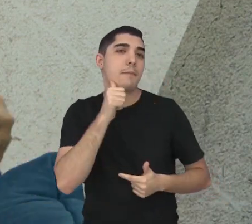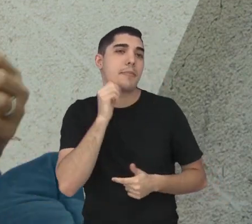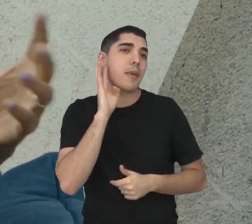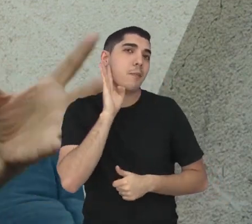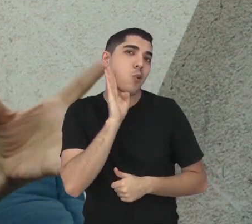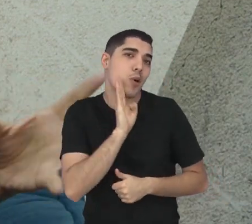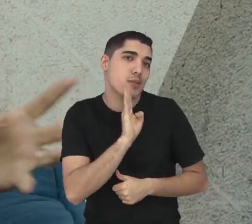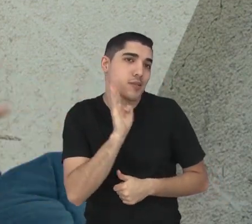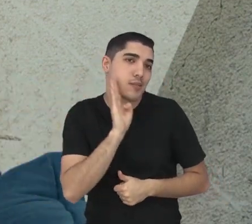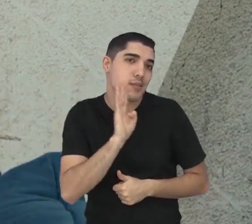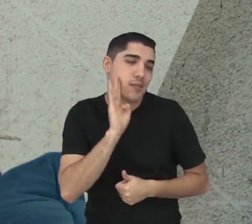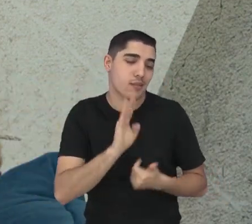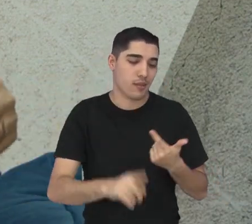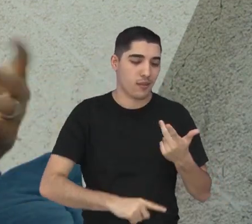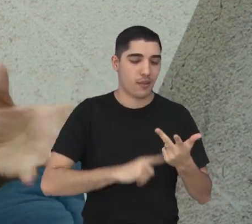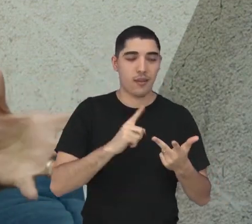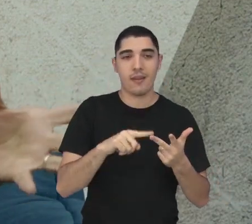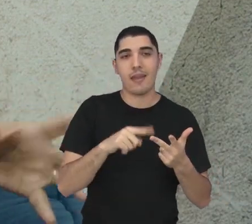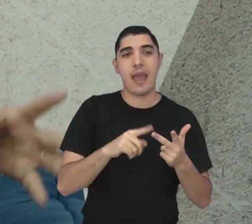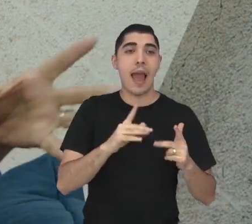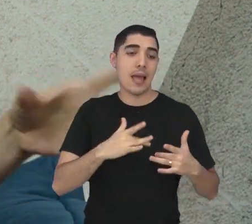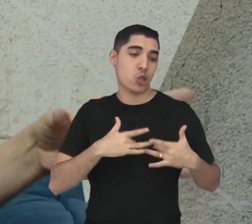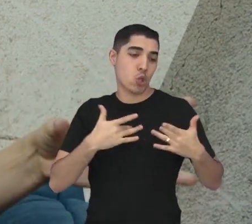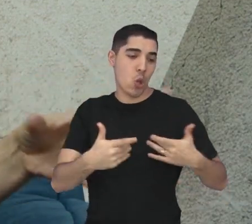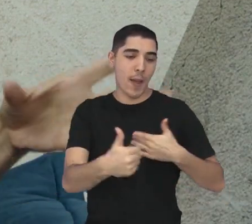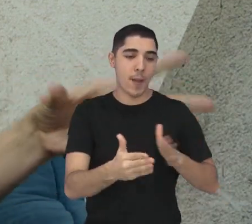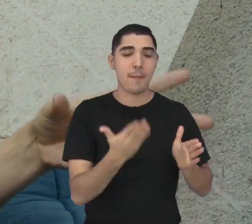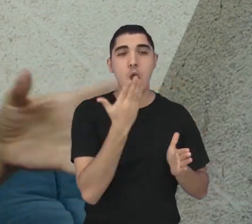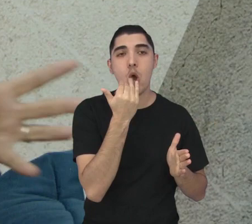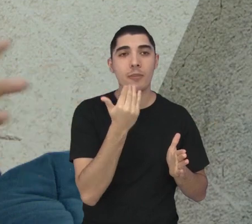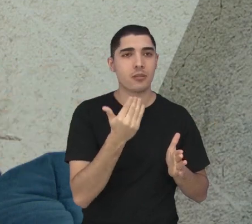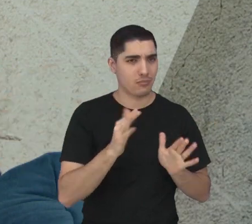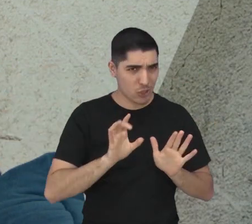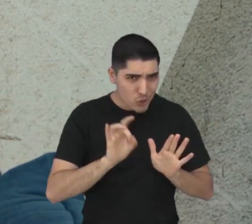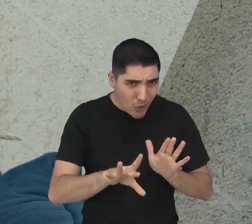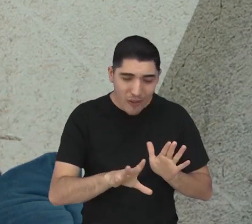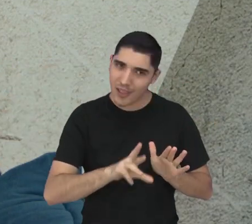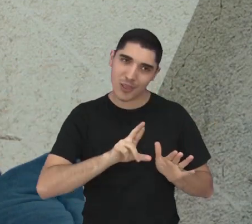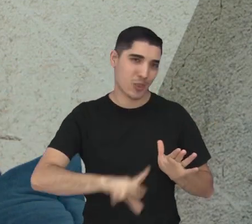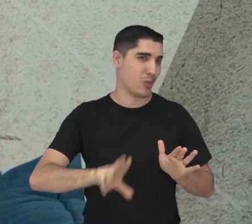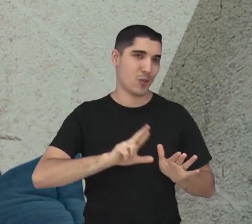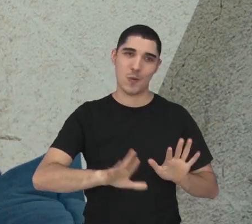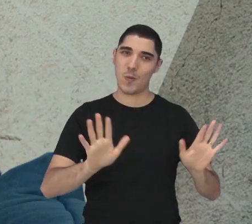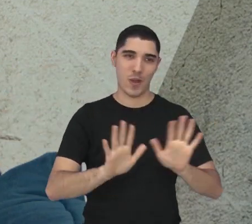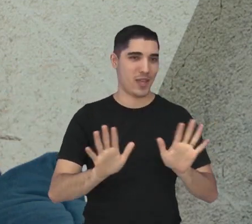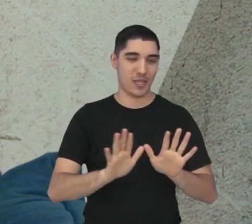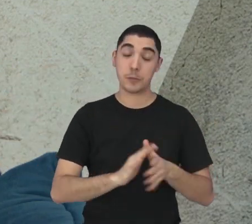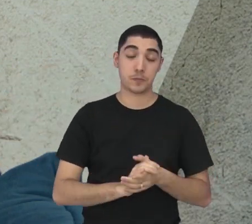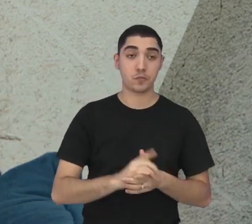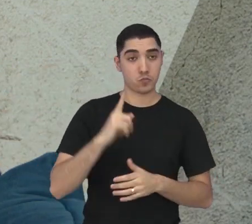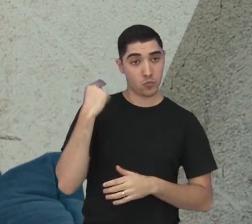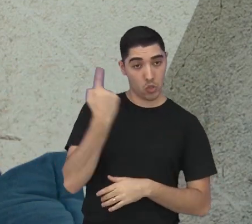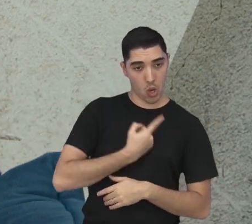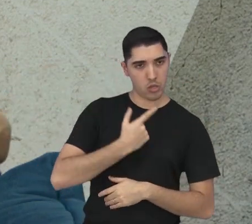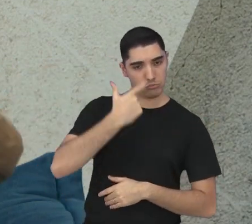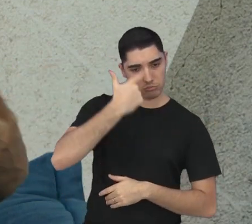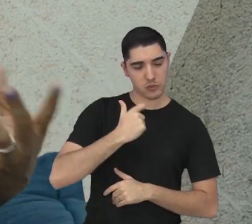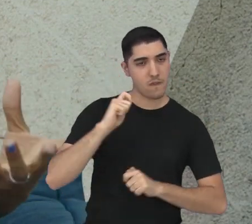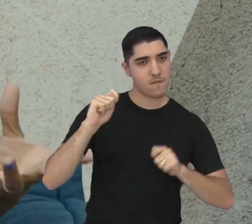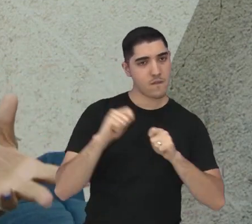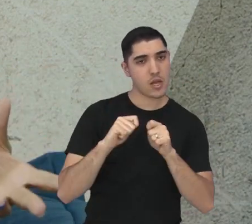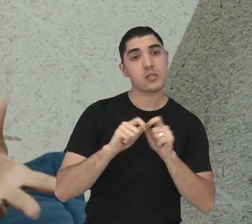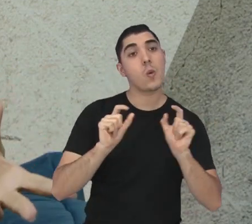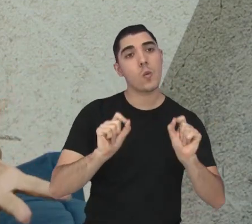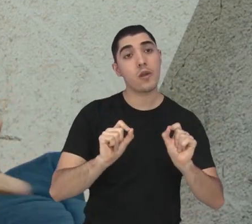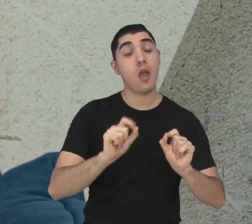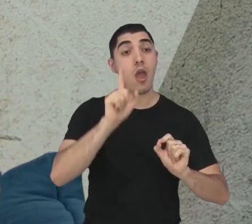moça boazinha, né, que faz, que doa a cesta básica. Mas não é isso, né? Nós fazemos